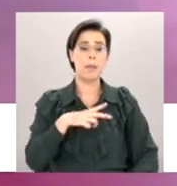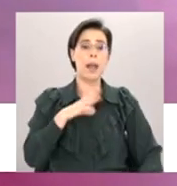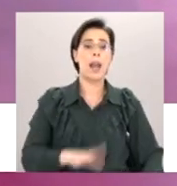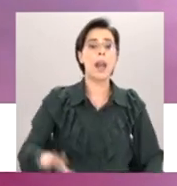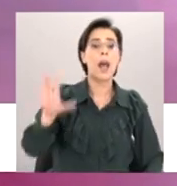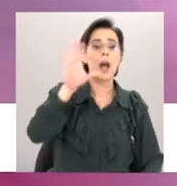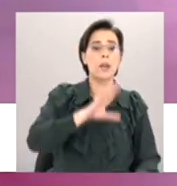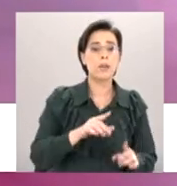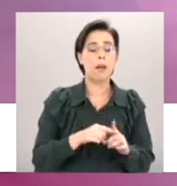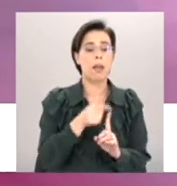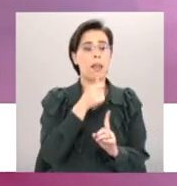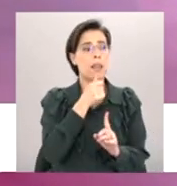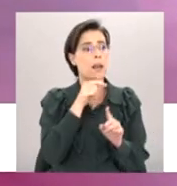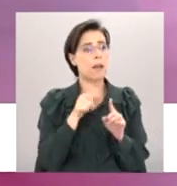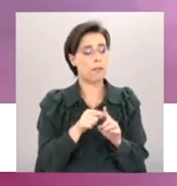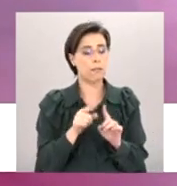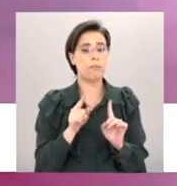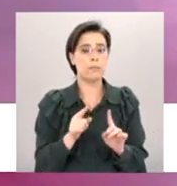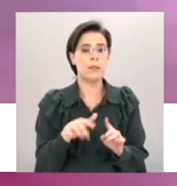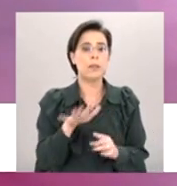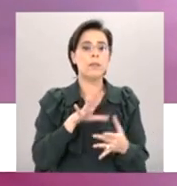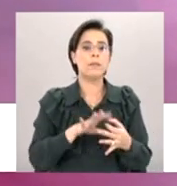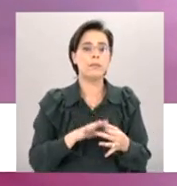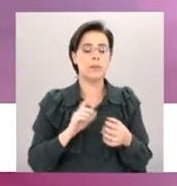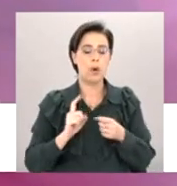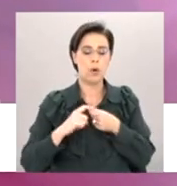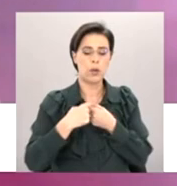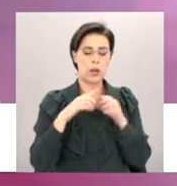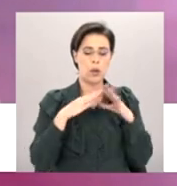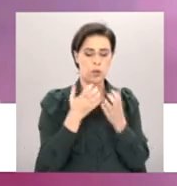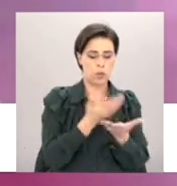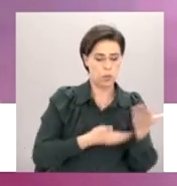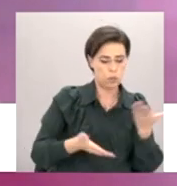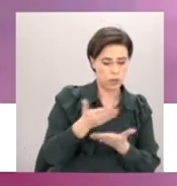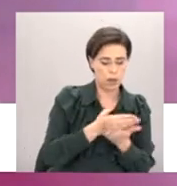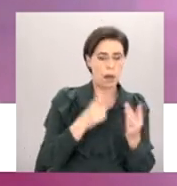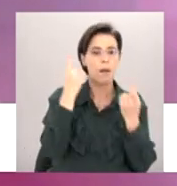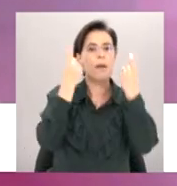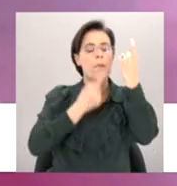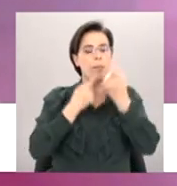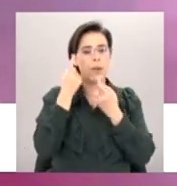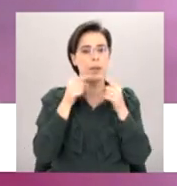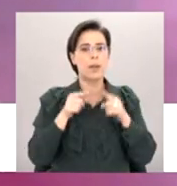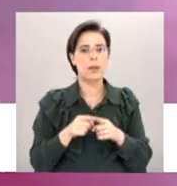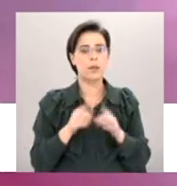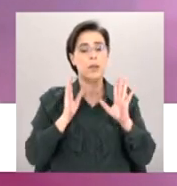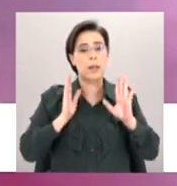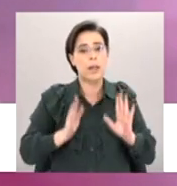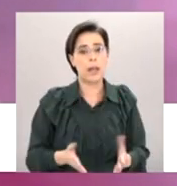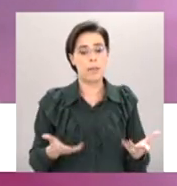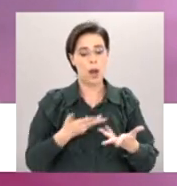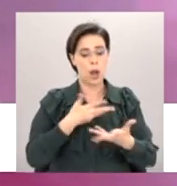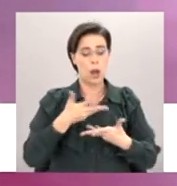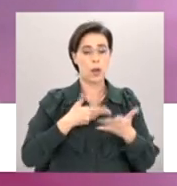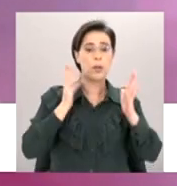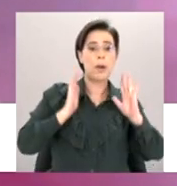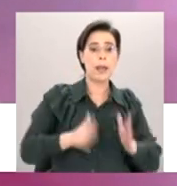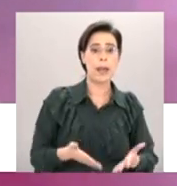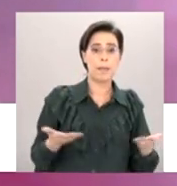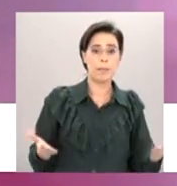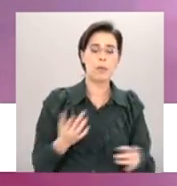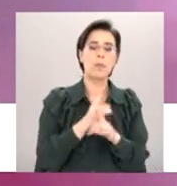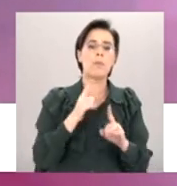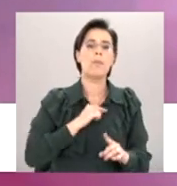nacional e ele sente fixado deve ser fixado no contexto da construção social com as ponderações que isso que implica e quando você ação que explica